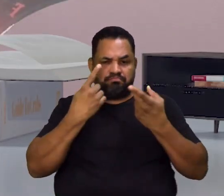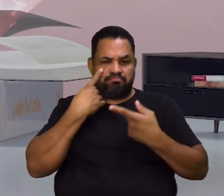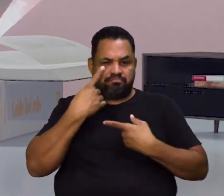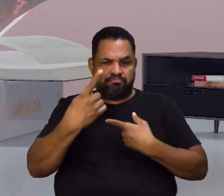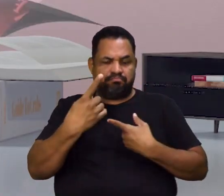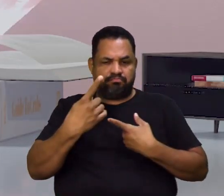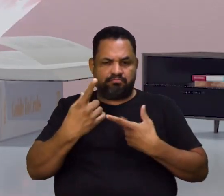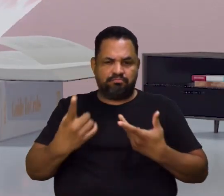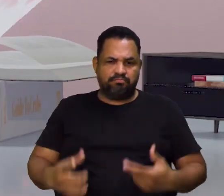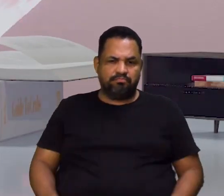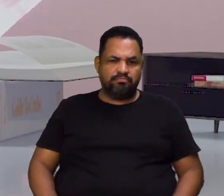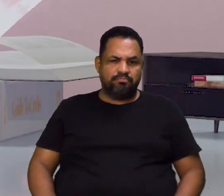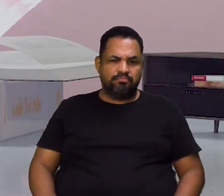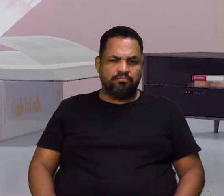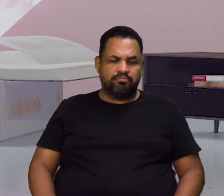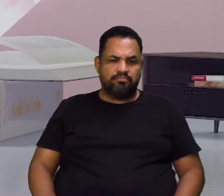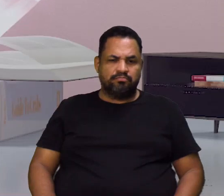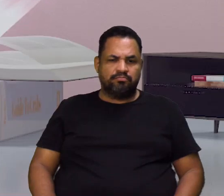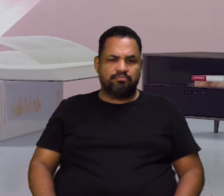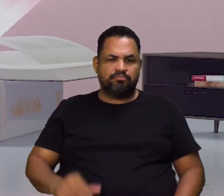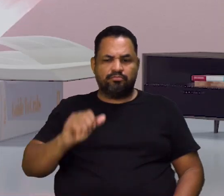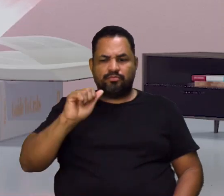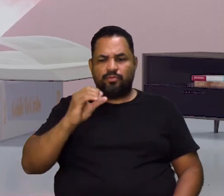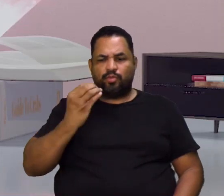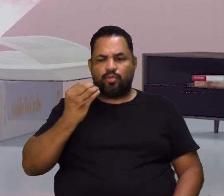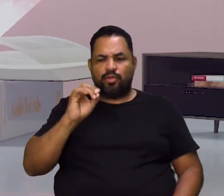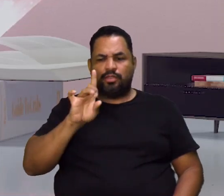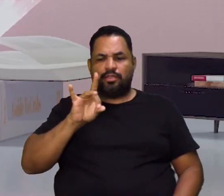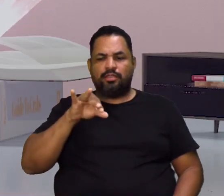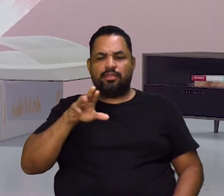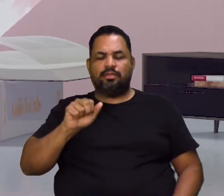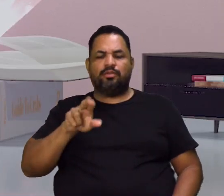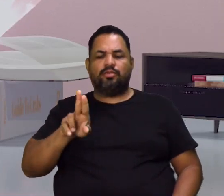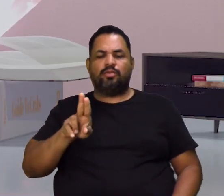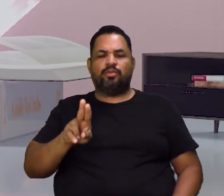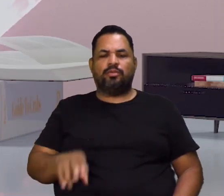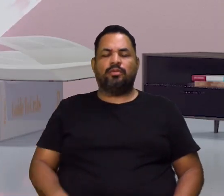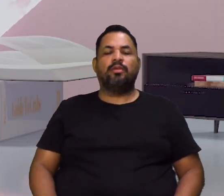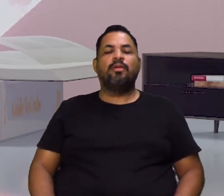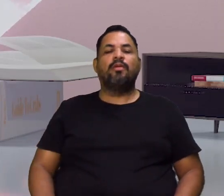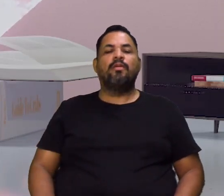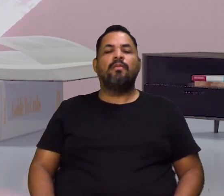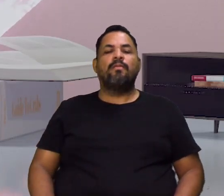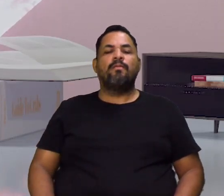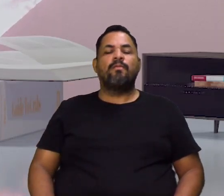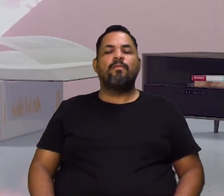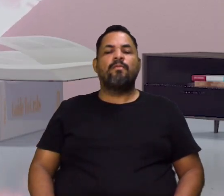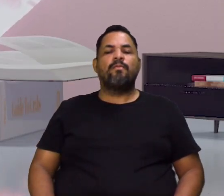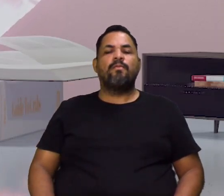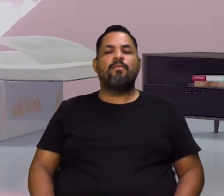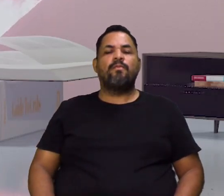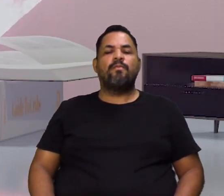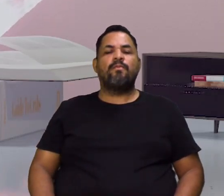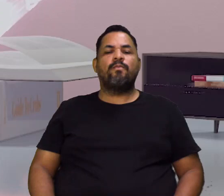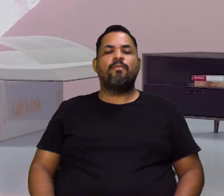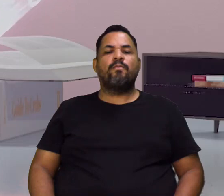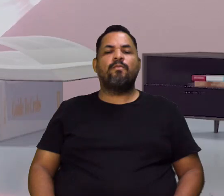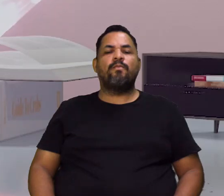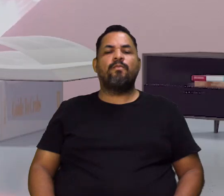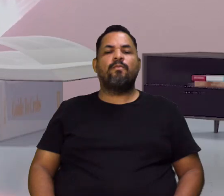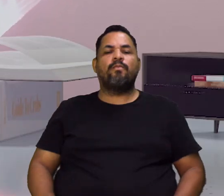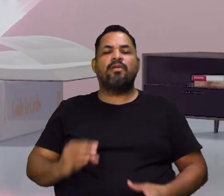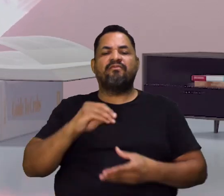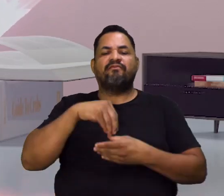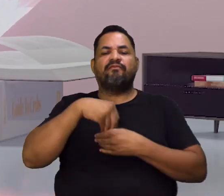na questão do Ateneu é a questão exterior